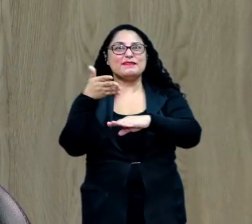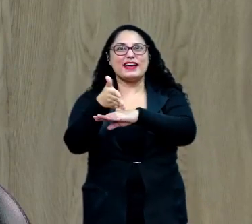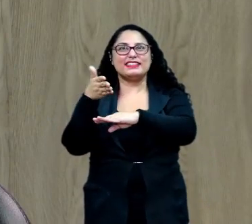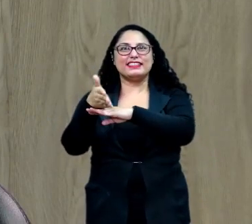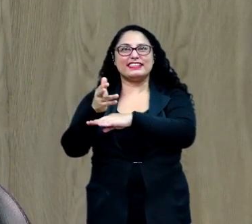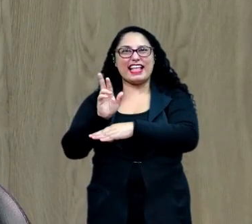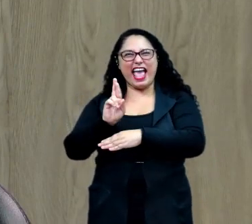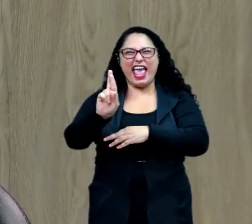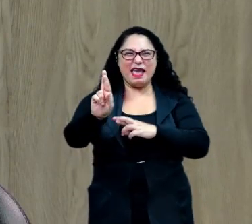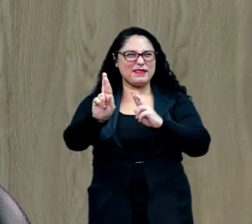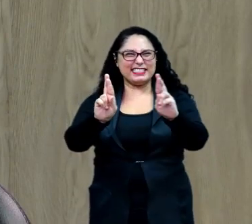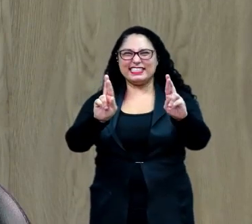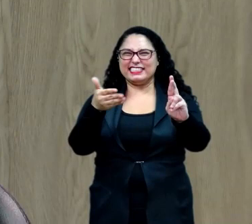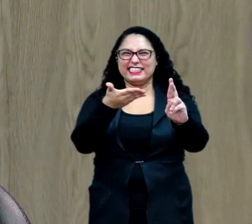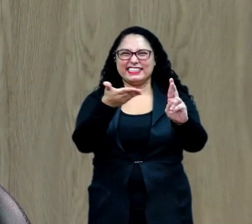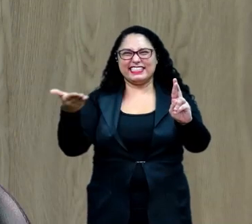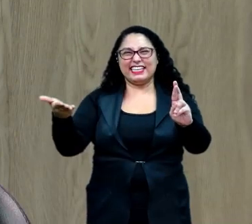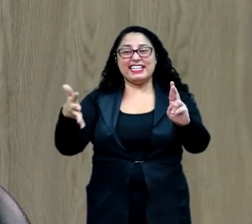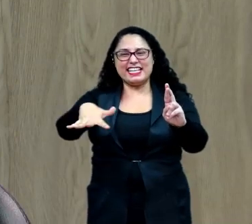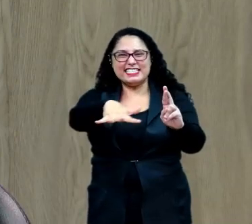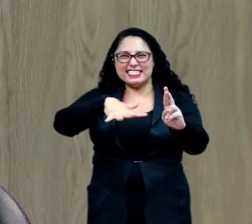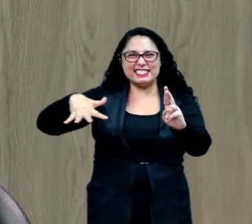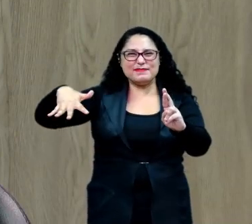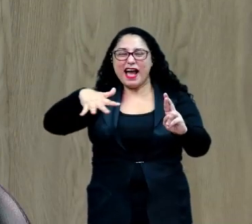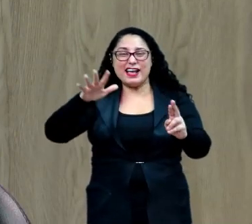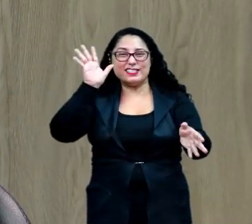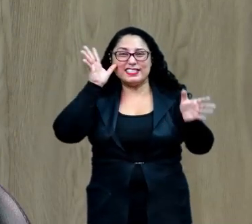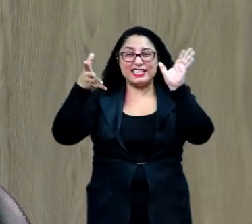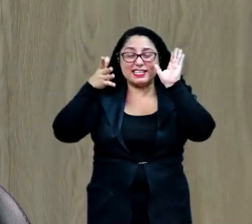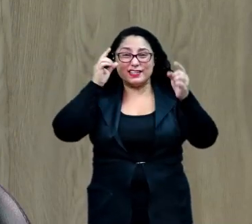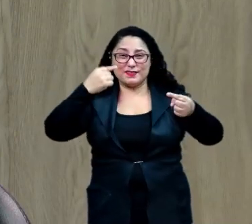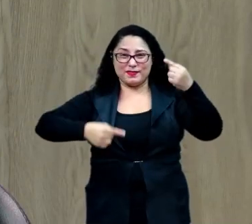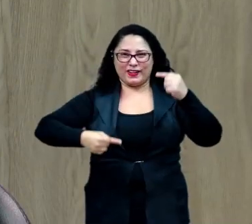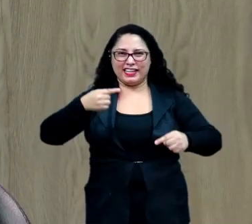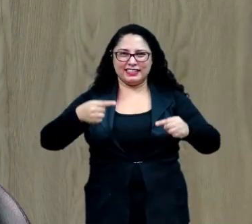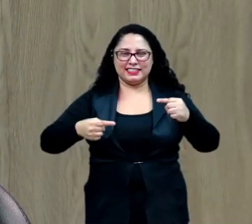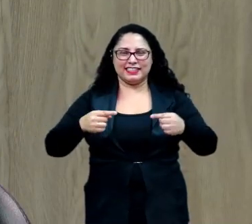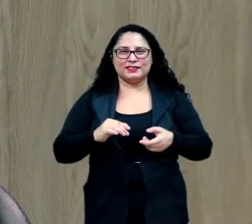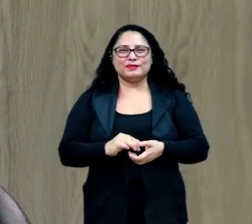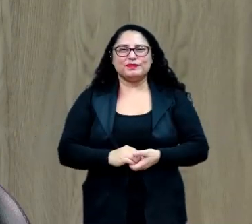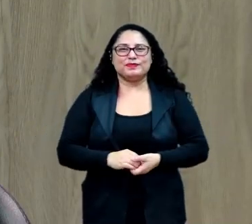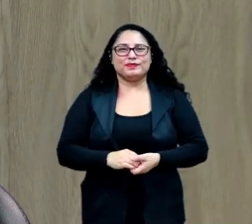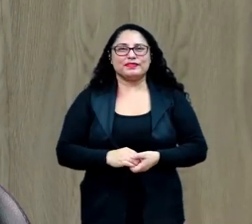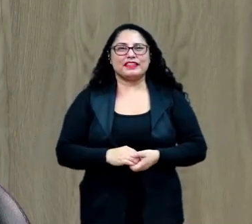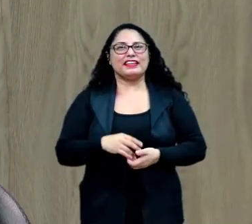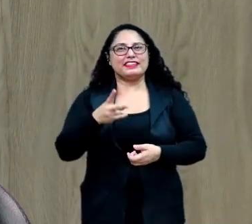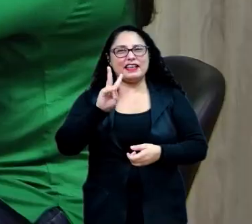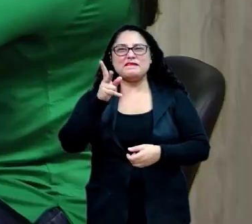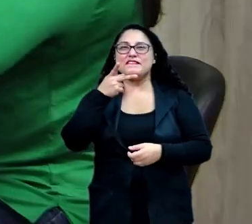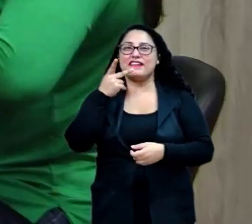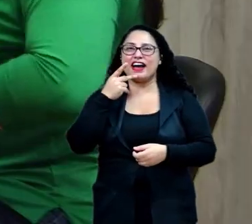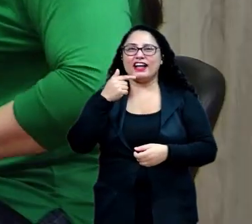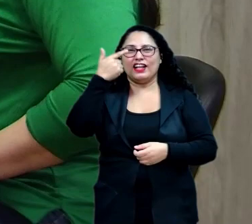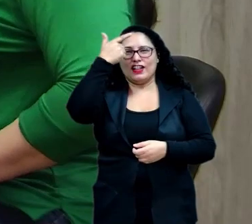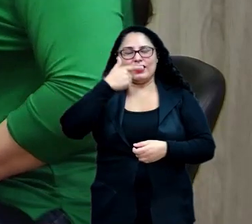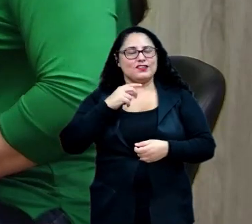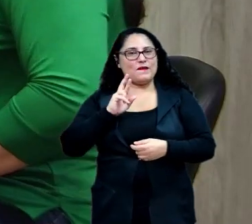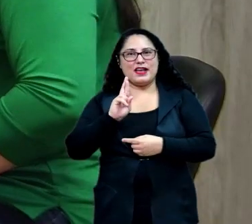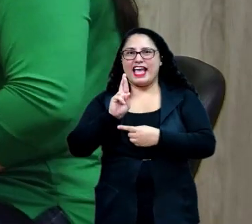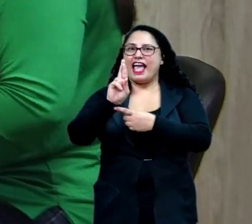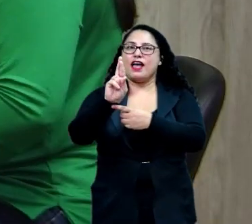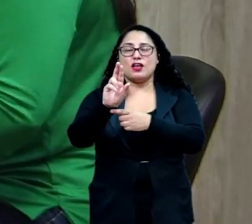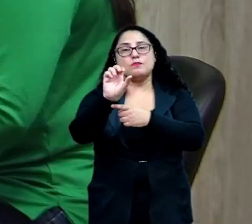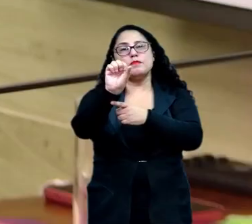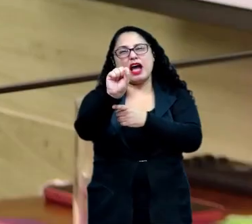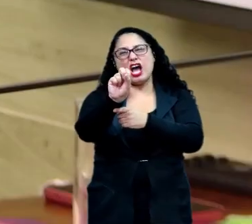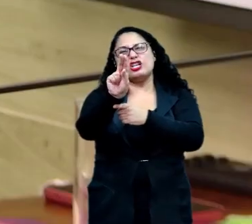dessa representatividade nesses espaços aí de decisão política, né? Eu sempre digo que a gente é subrepresentado. Ainda